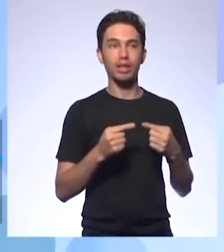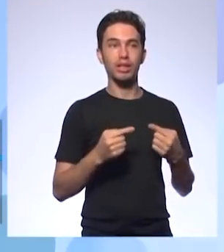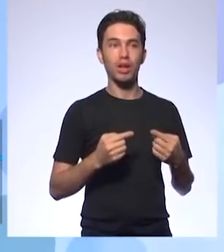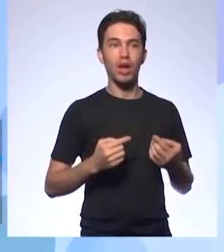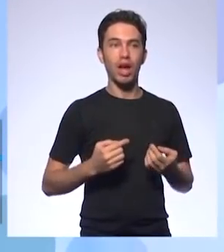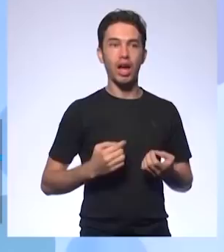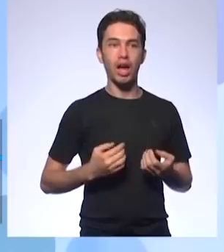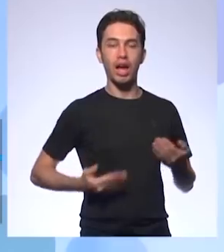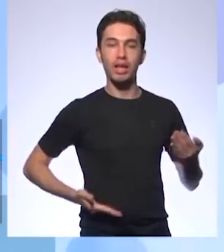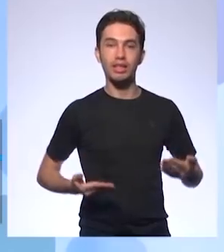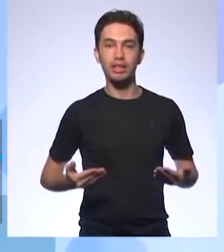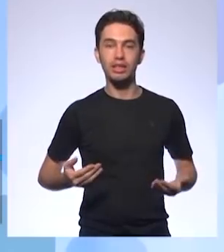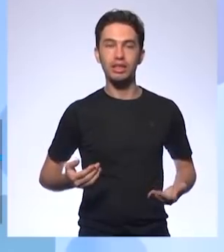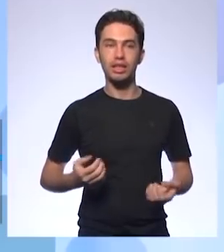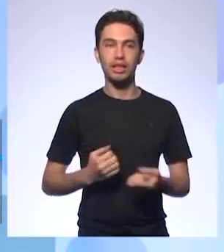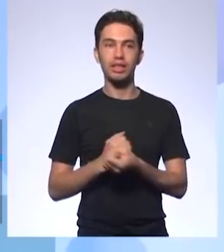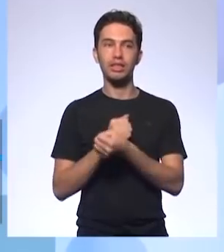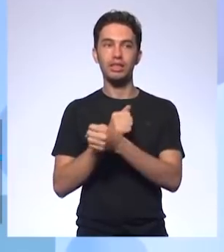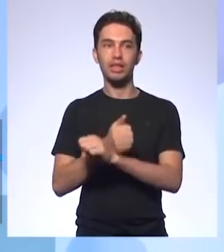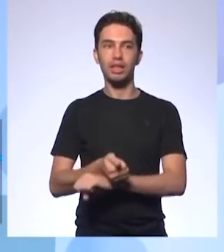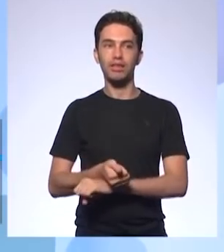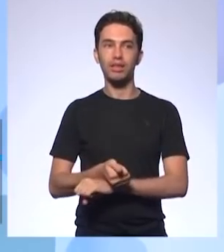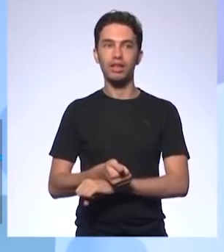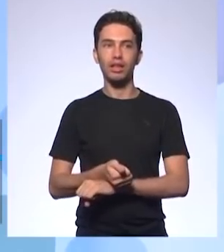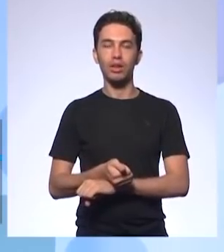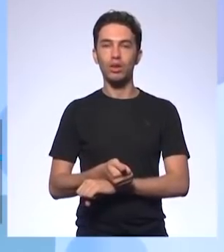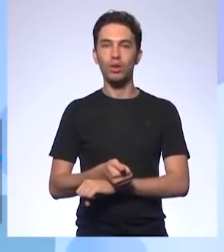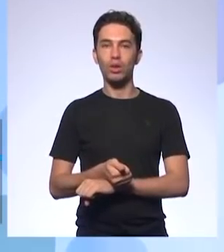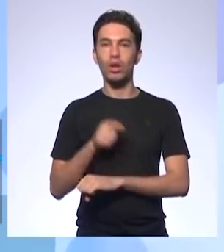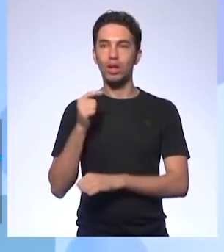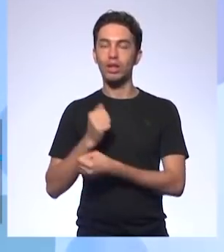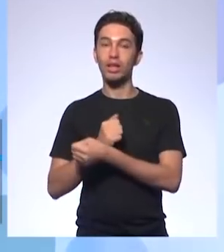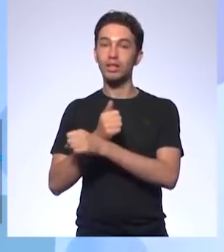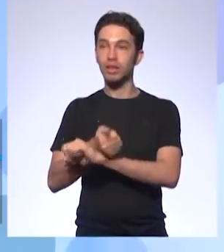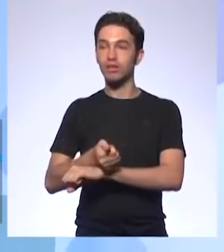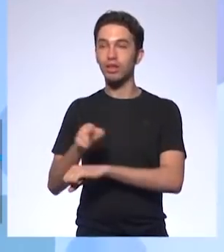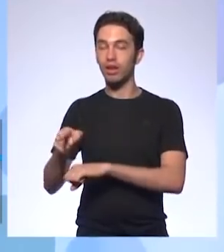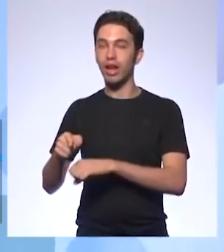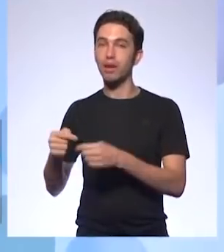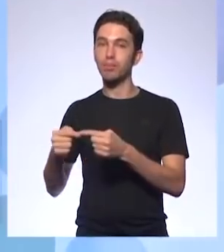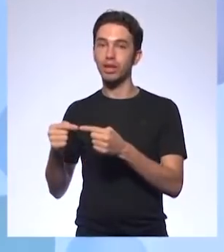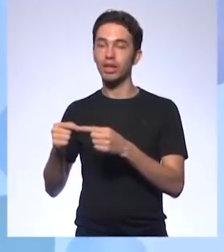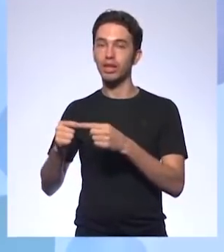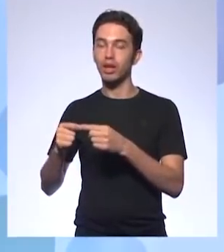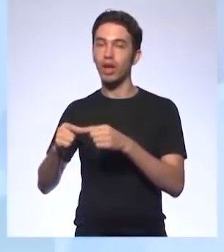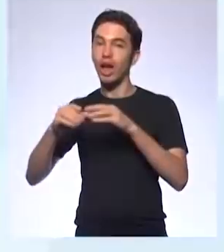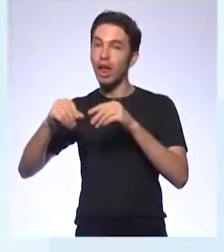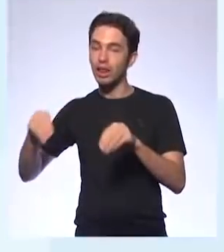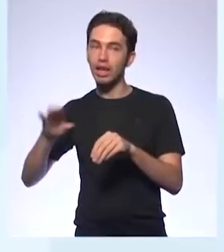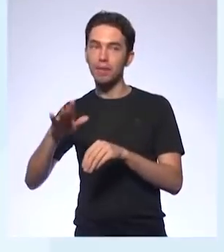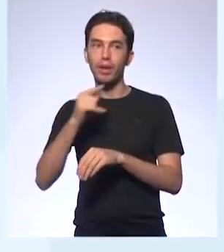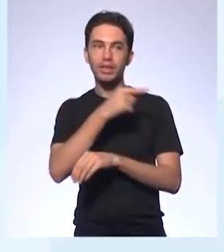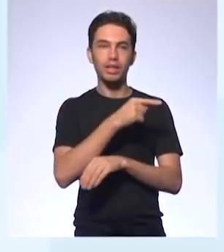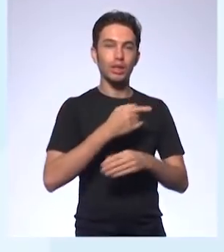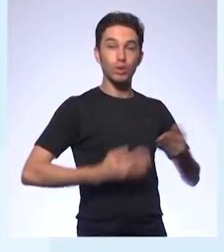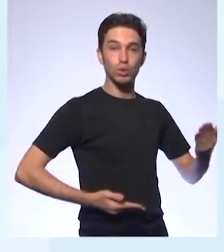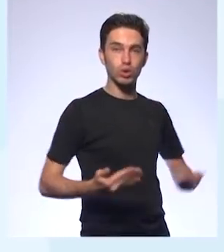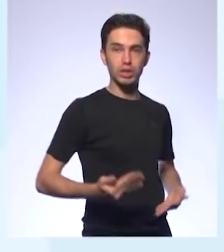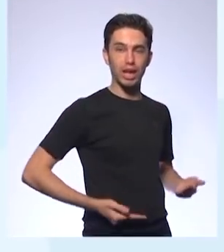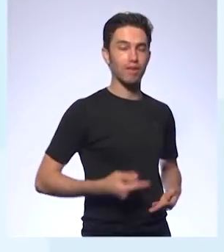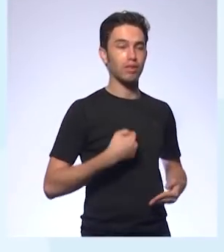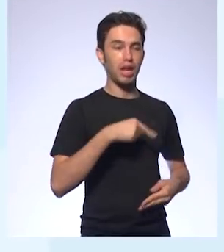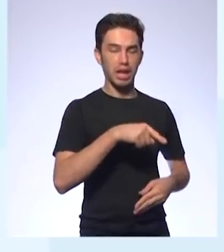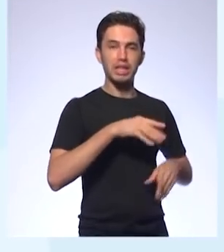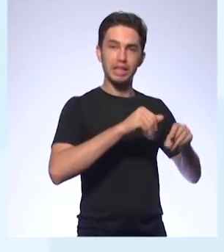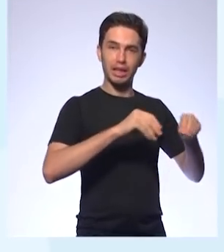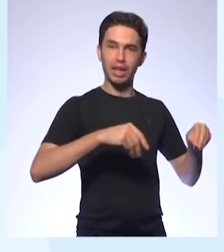o lugar onde você mora. Na Idade Média, a terra é muito importante. Voltando ali na tela para vocês. E